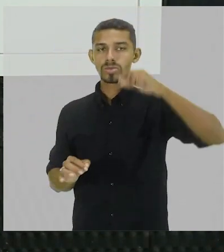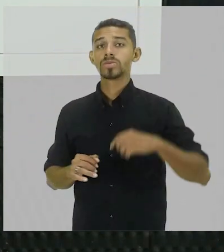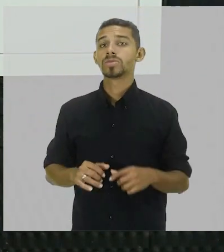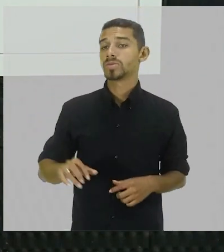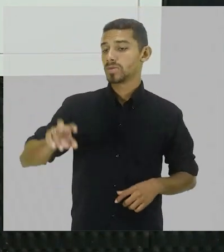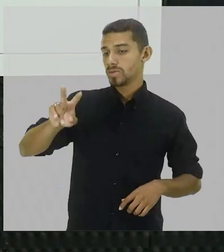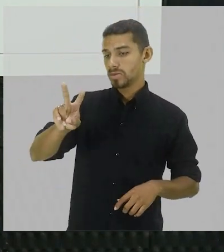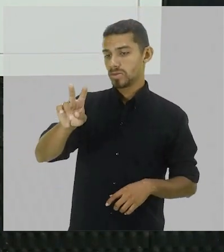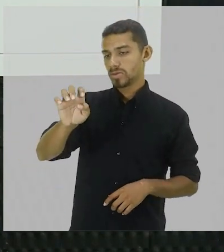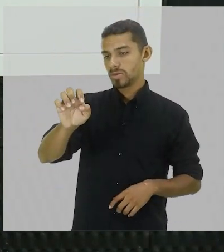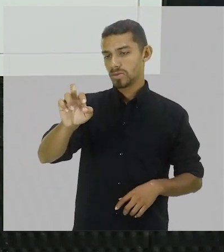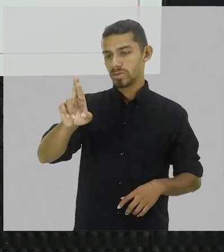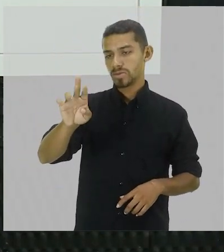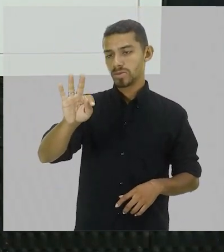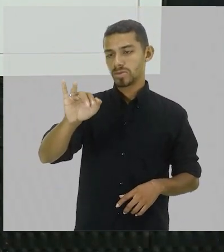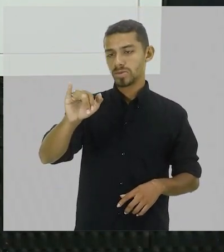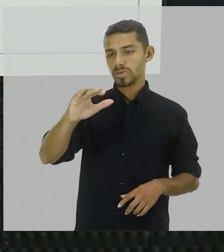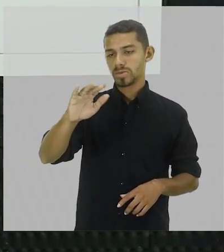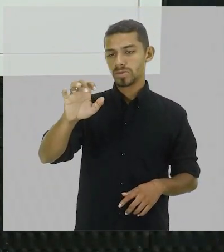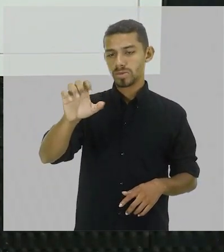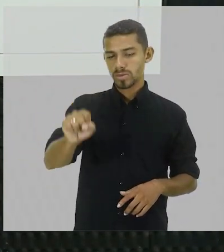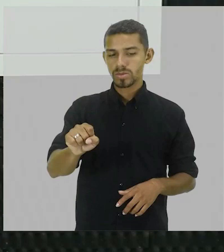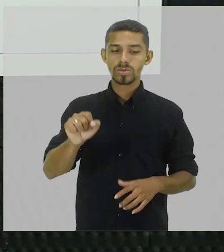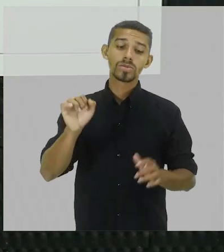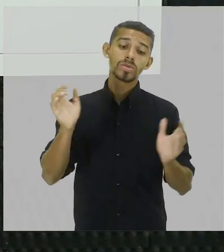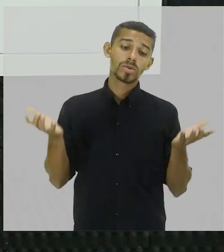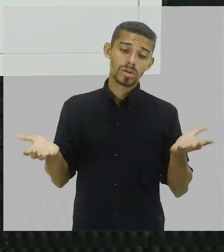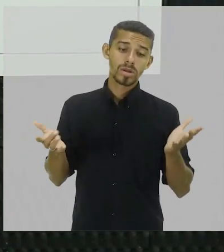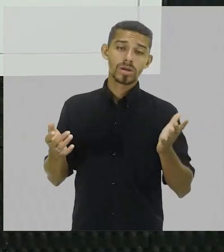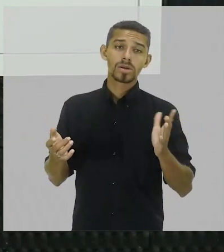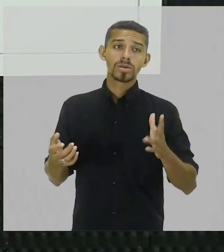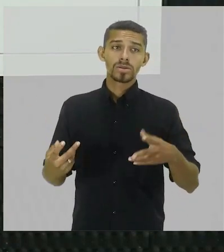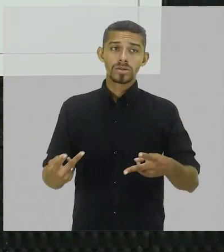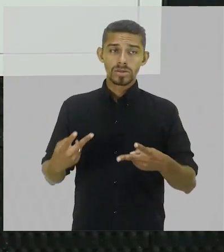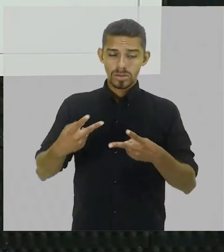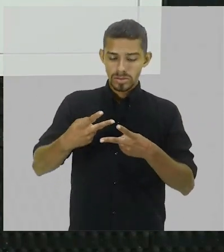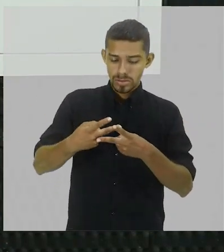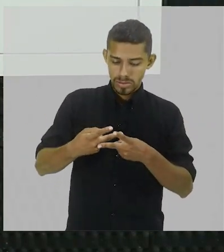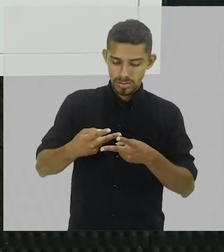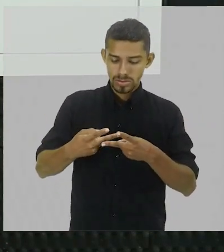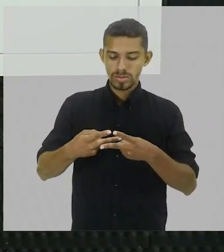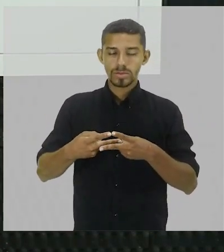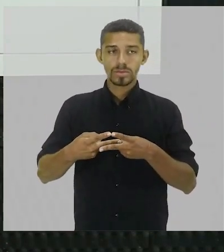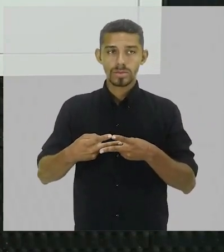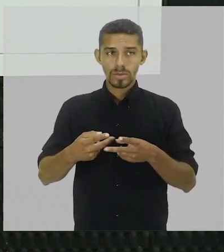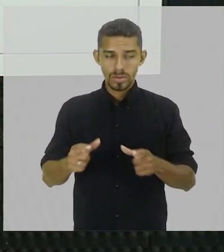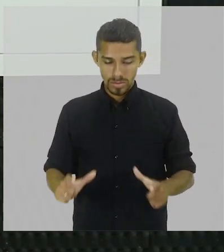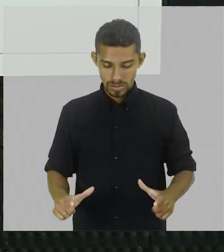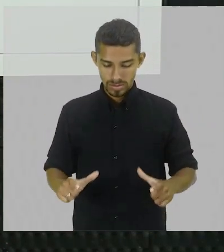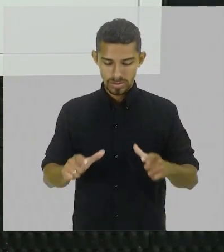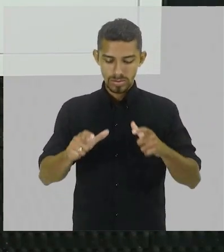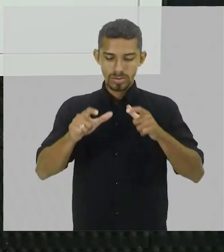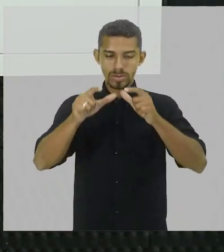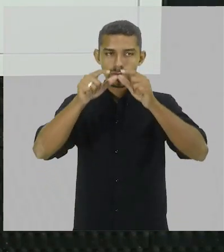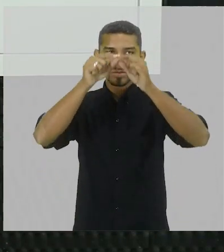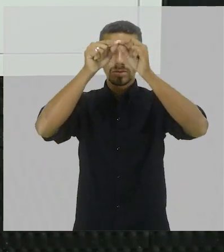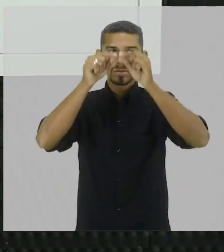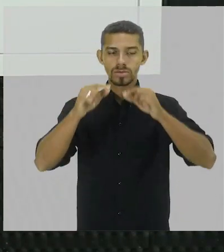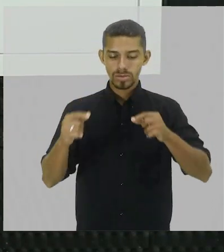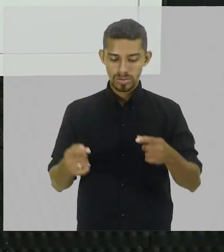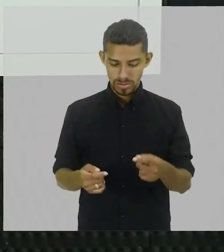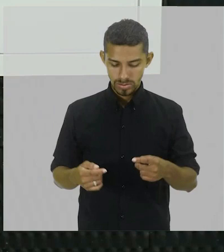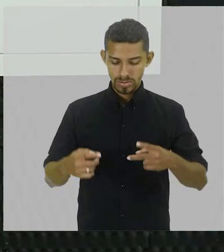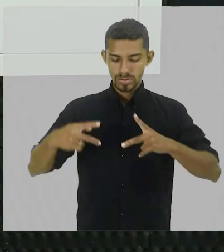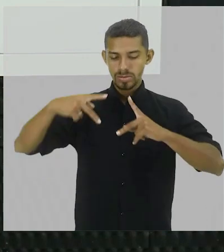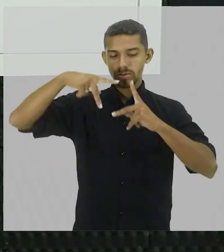vértice. E como a pirâmide está inscrita, está dentro, a base da pirâmide, que é um